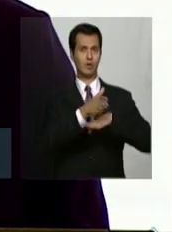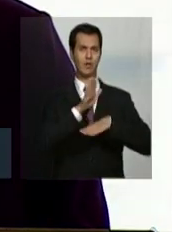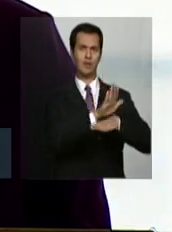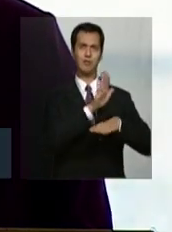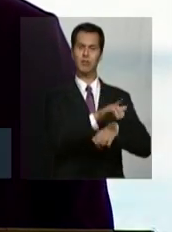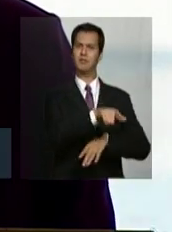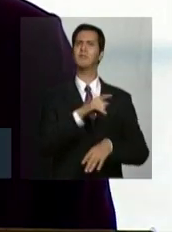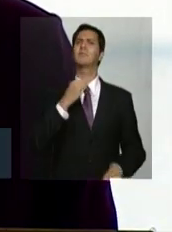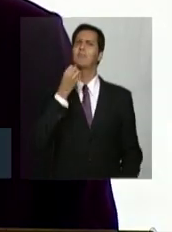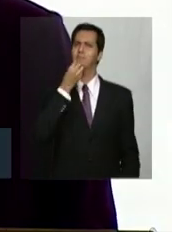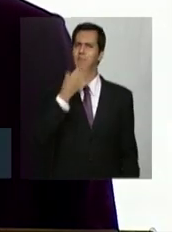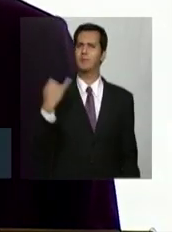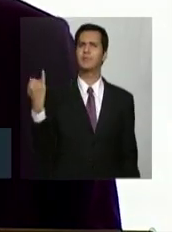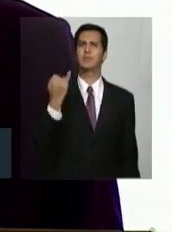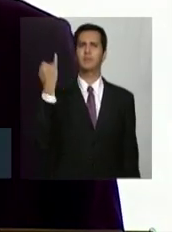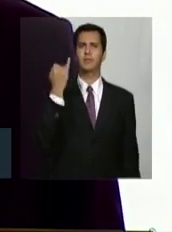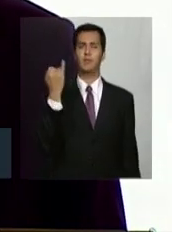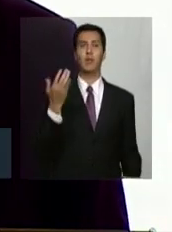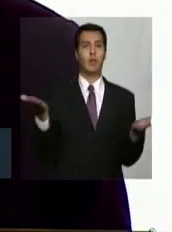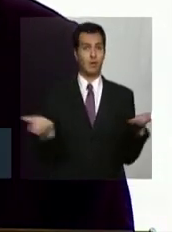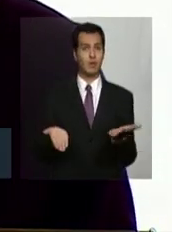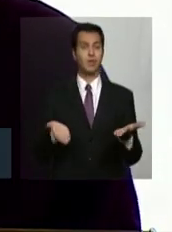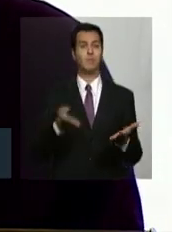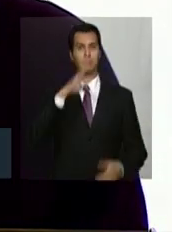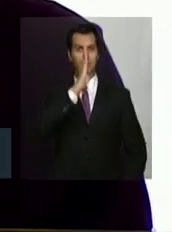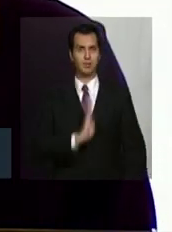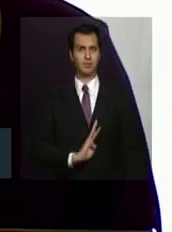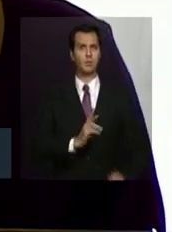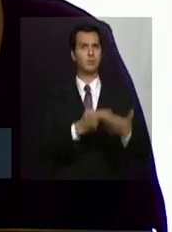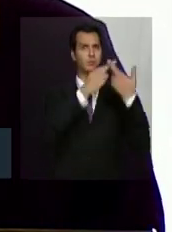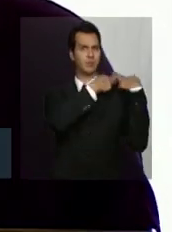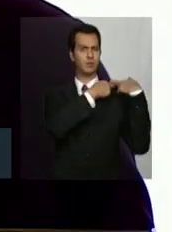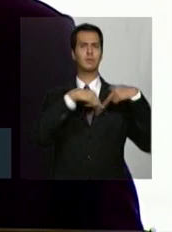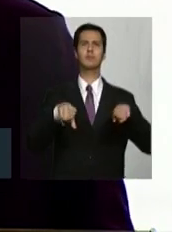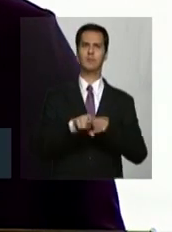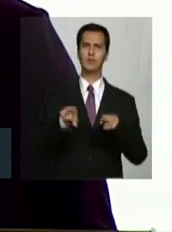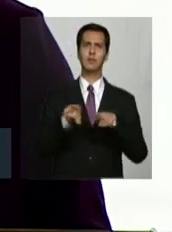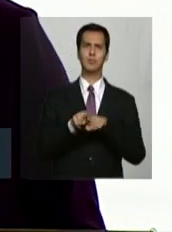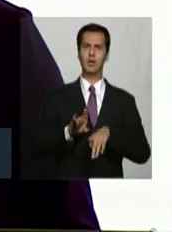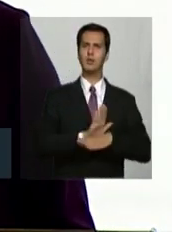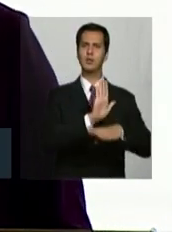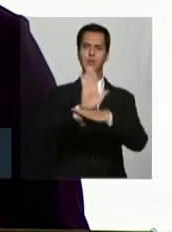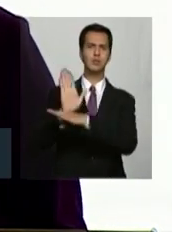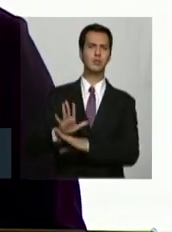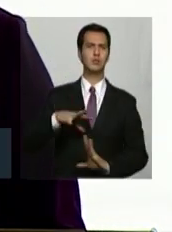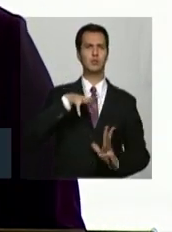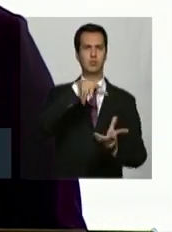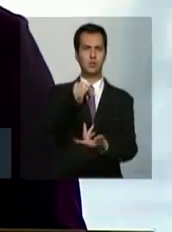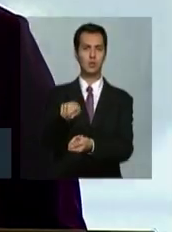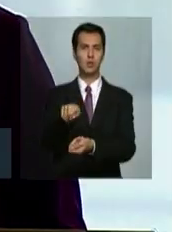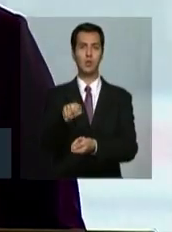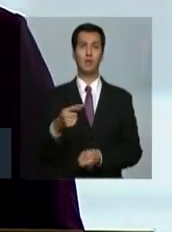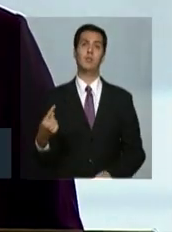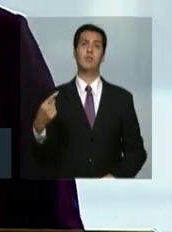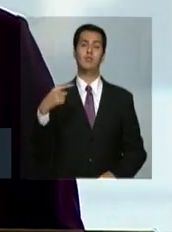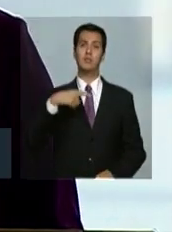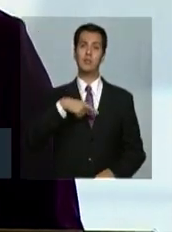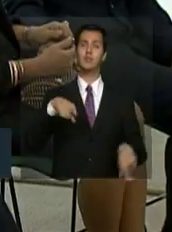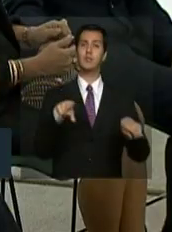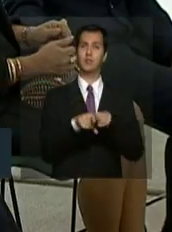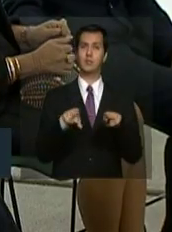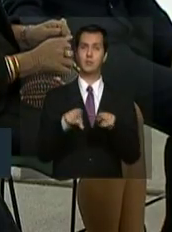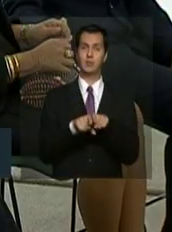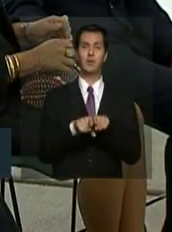responsabilidades brasileiras no cenário internacional. Os resultados alcançados nas